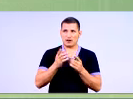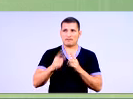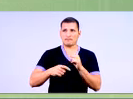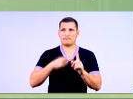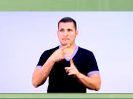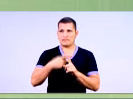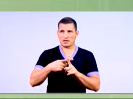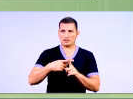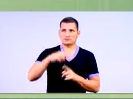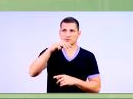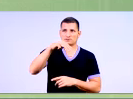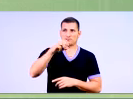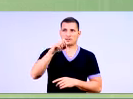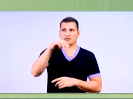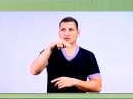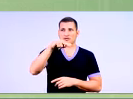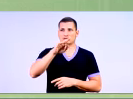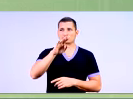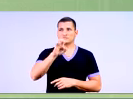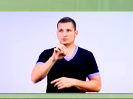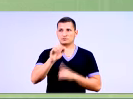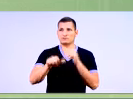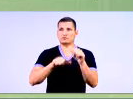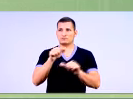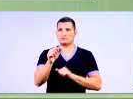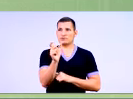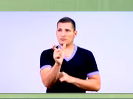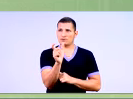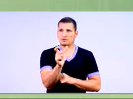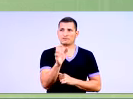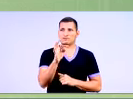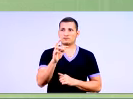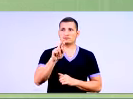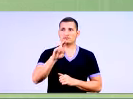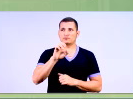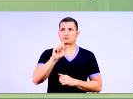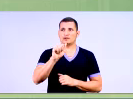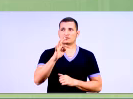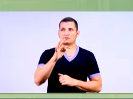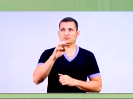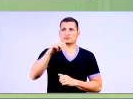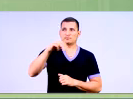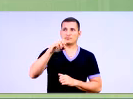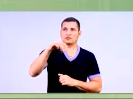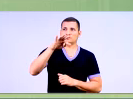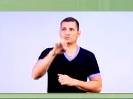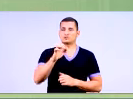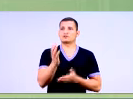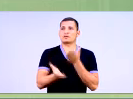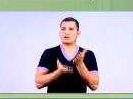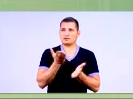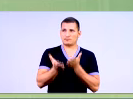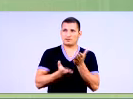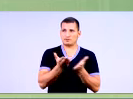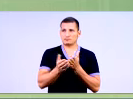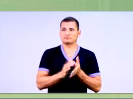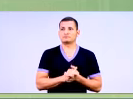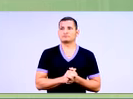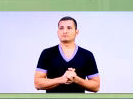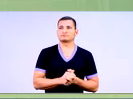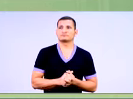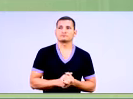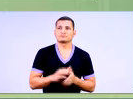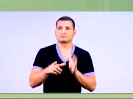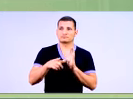sufixo ment, nós transformamos agora a palavra treatment, tratamento. Então, nós tínhamos aqui